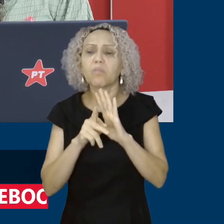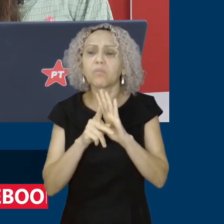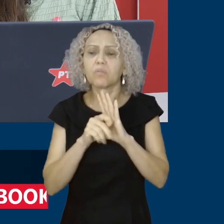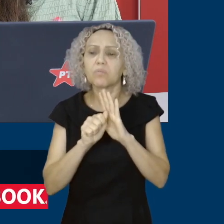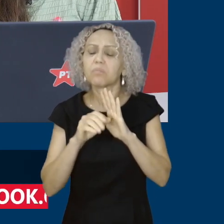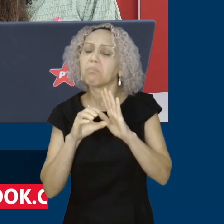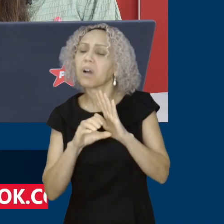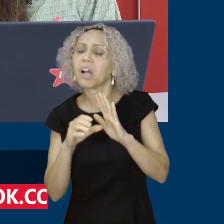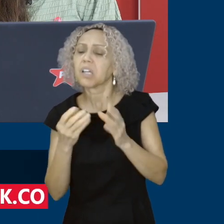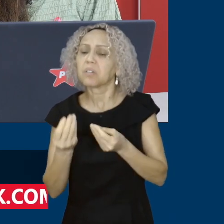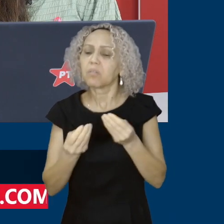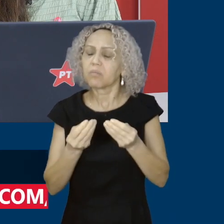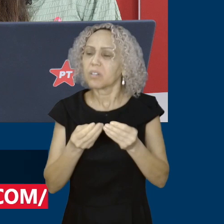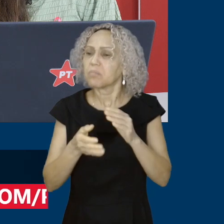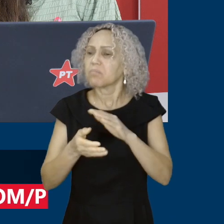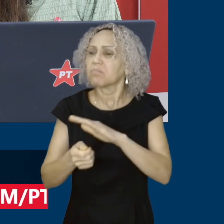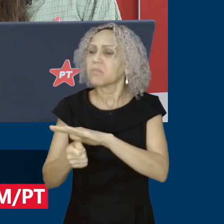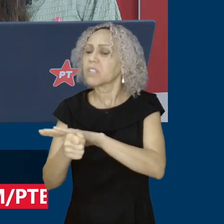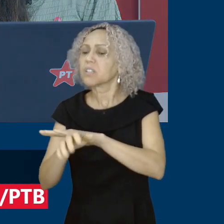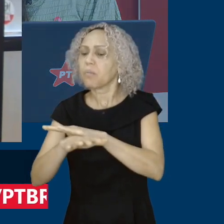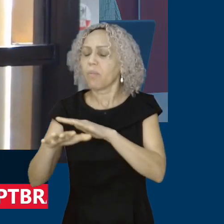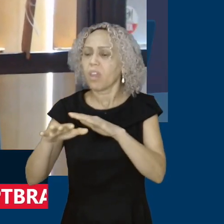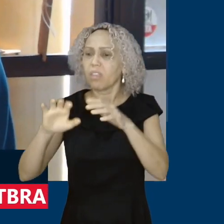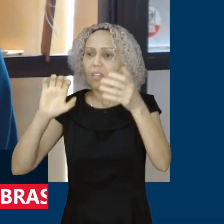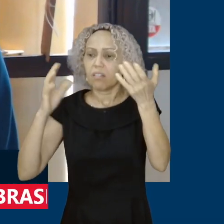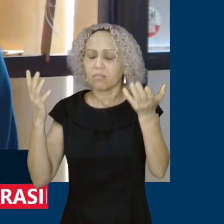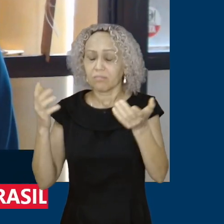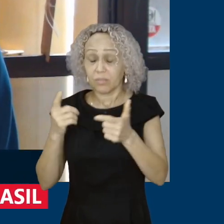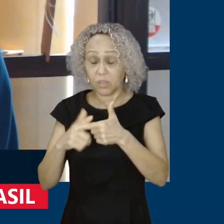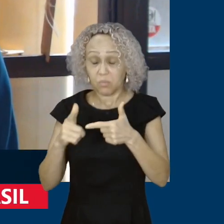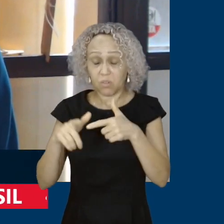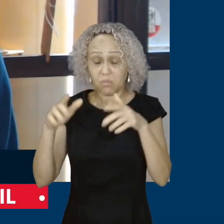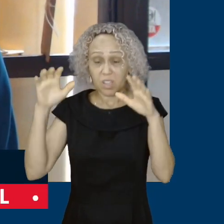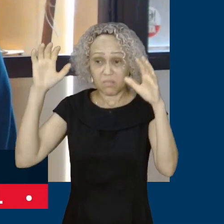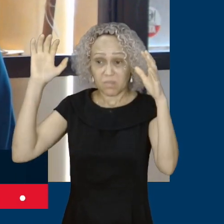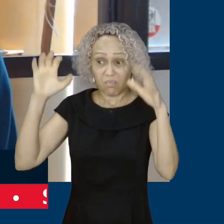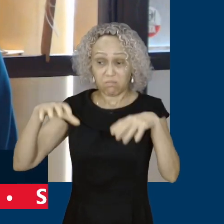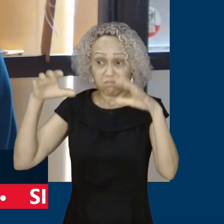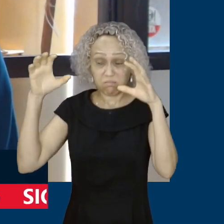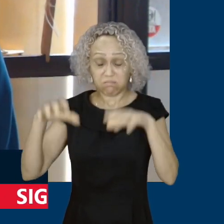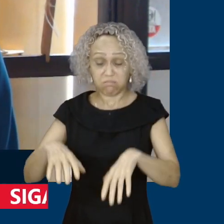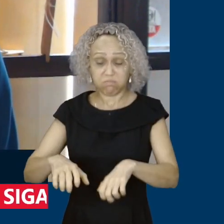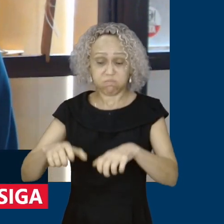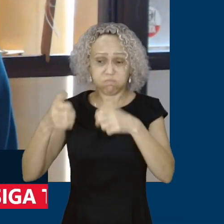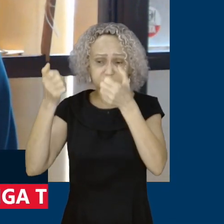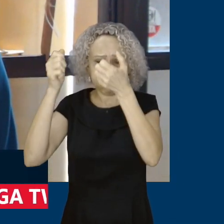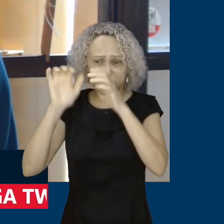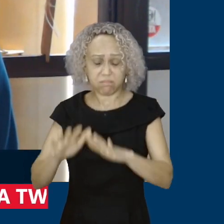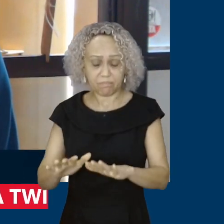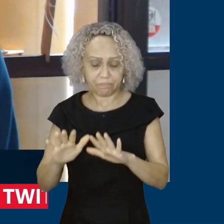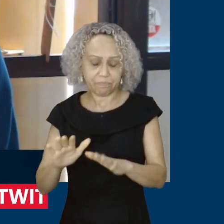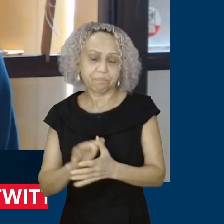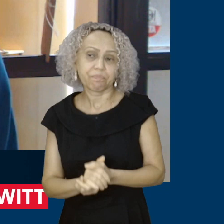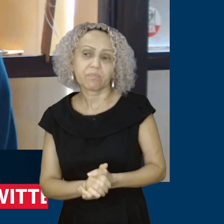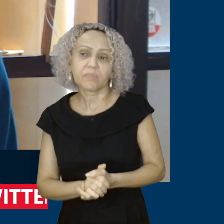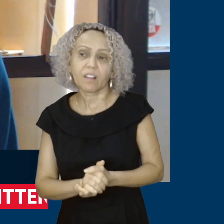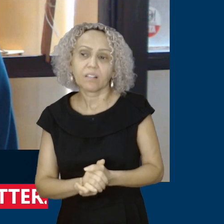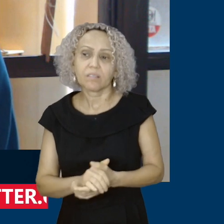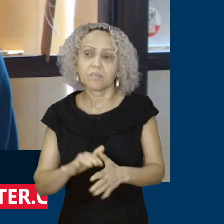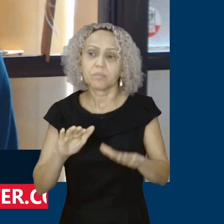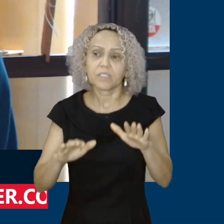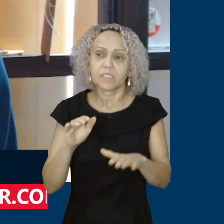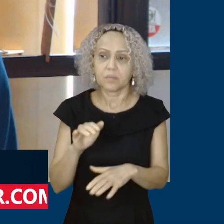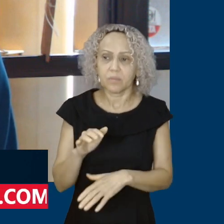Às vezes as pessoas não entendem que determinados investimentos não dialogam com a agenda ambiental. Então, por exemplo, você